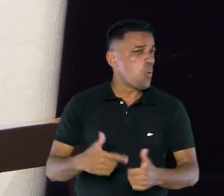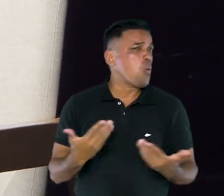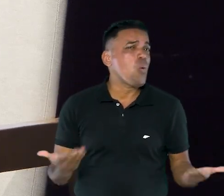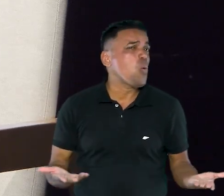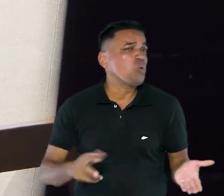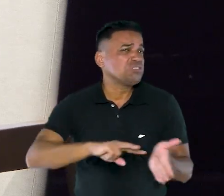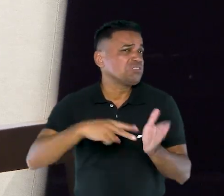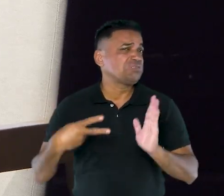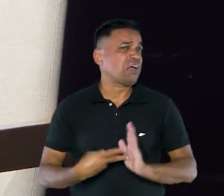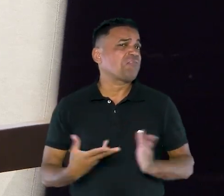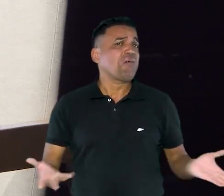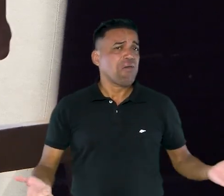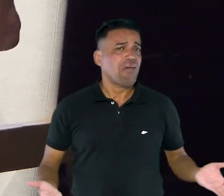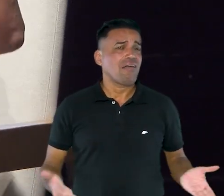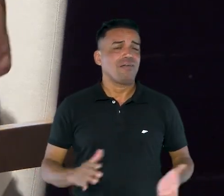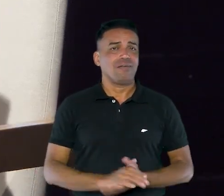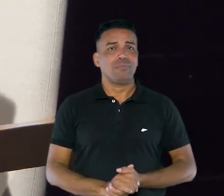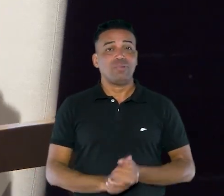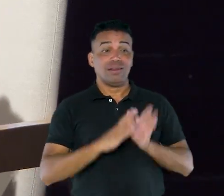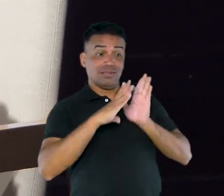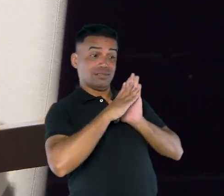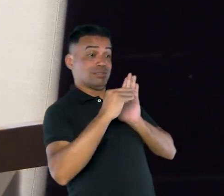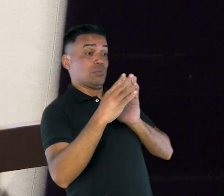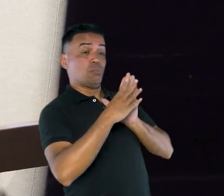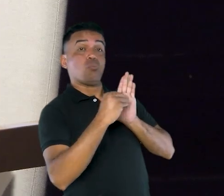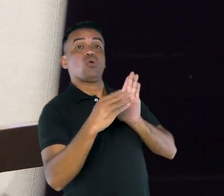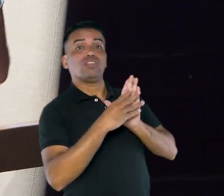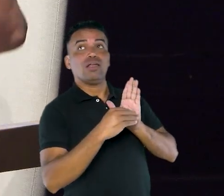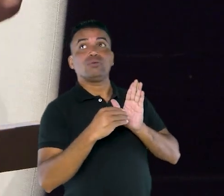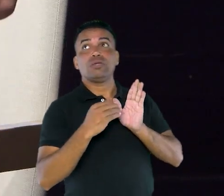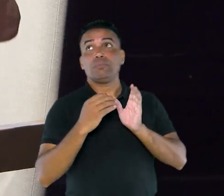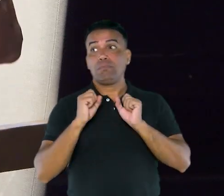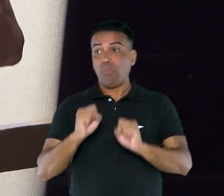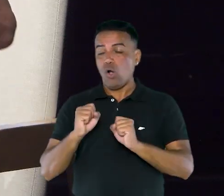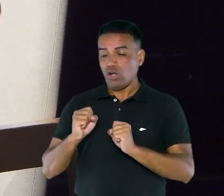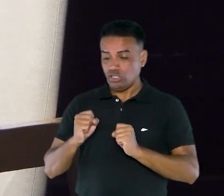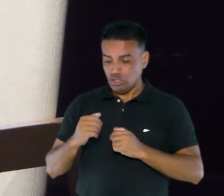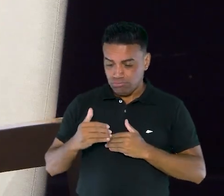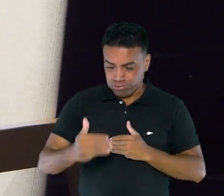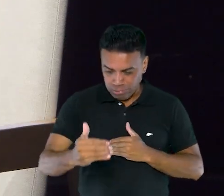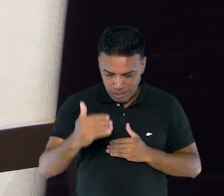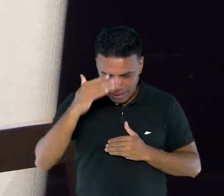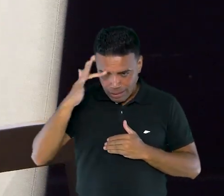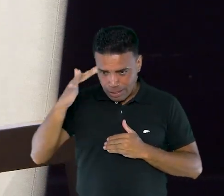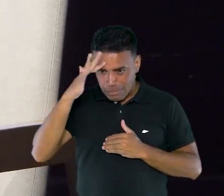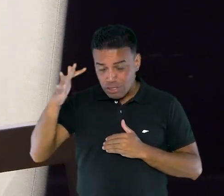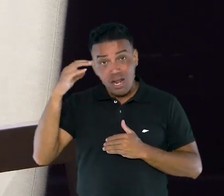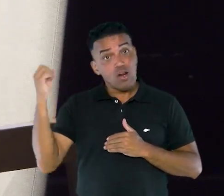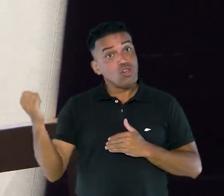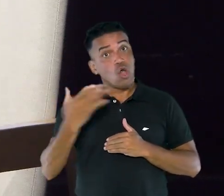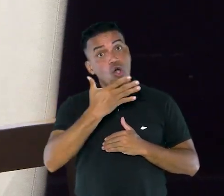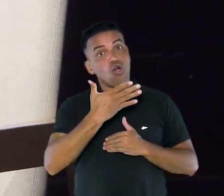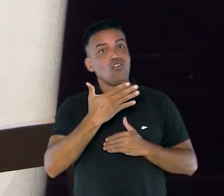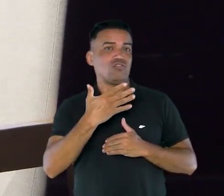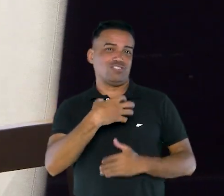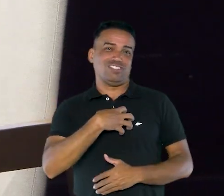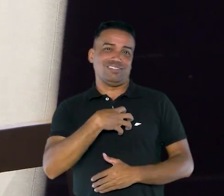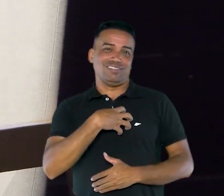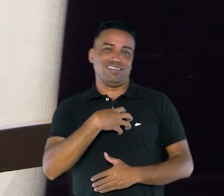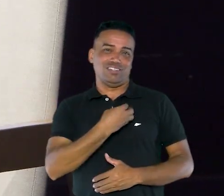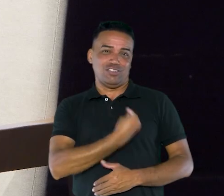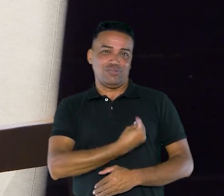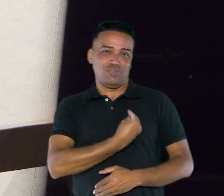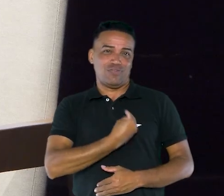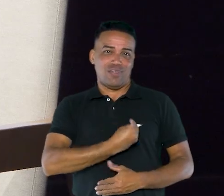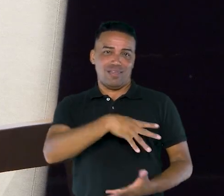ancestral? É que é nesses modelos que a gente pode começar a imaginar novas coisas. Não é fácil, porque